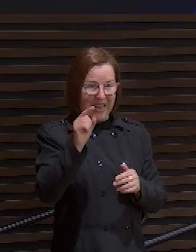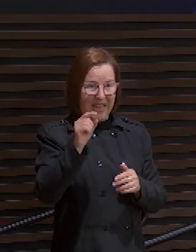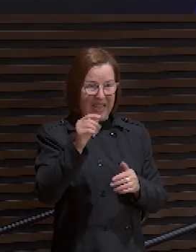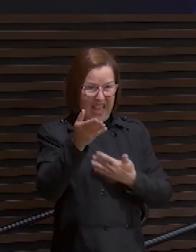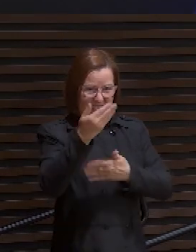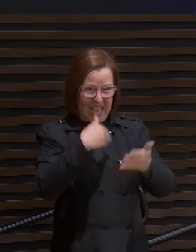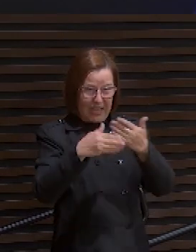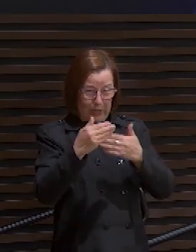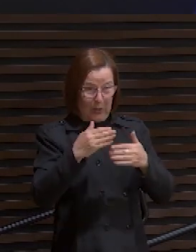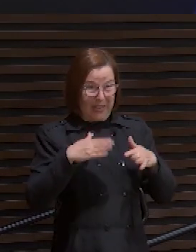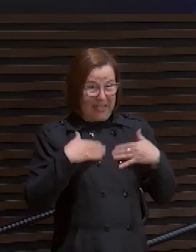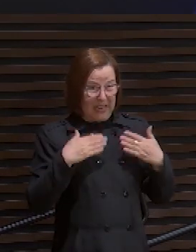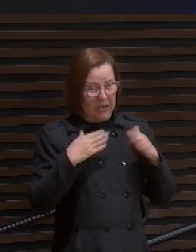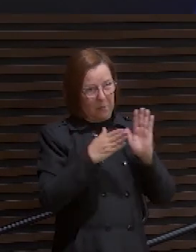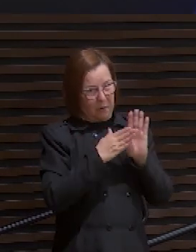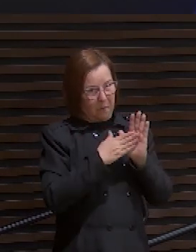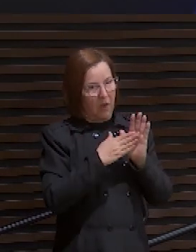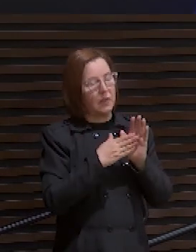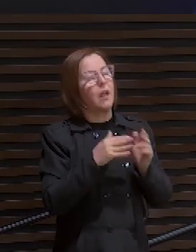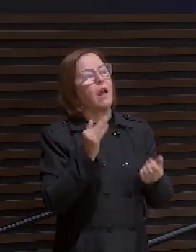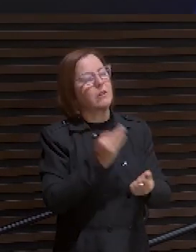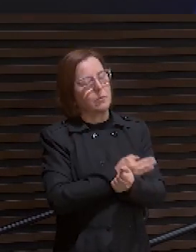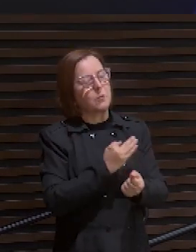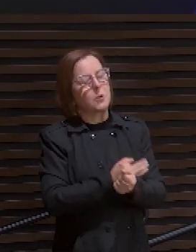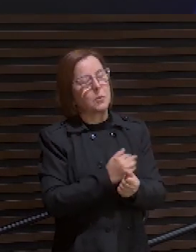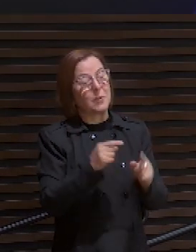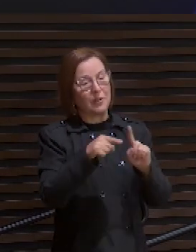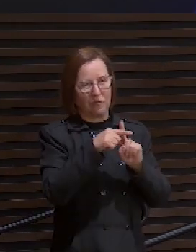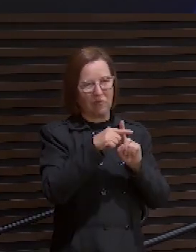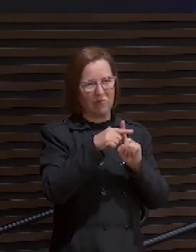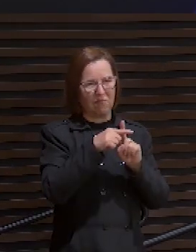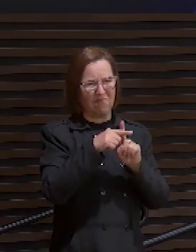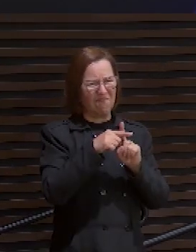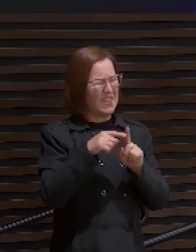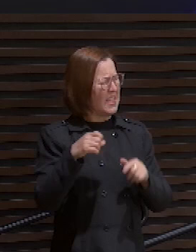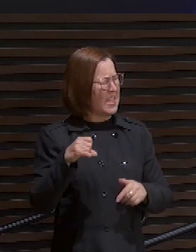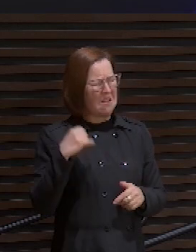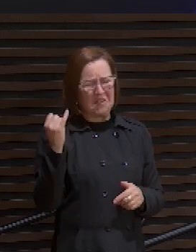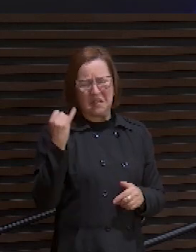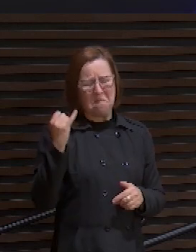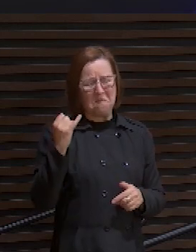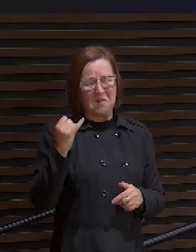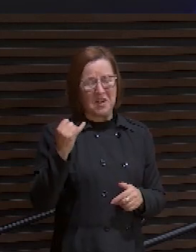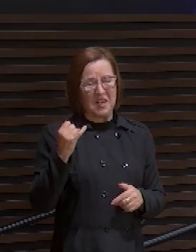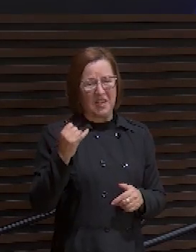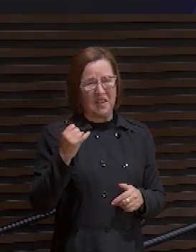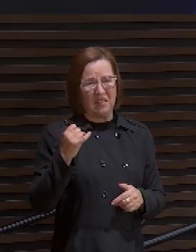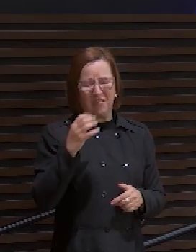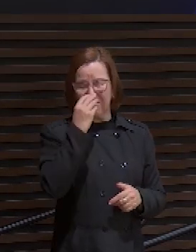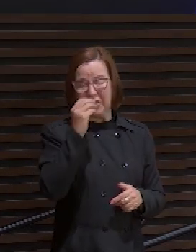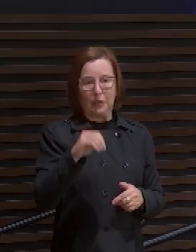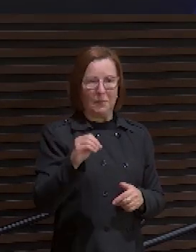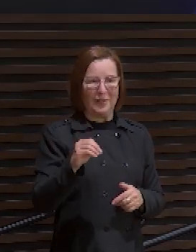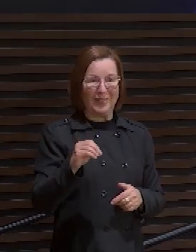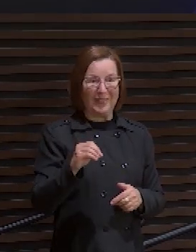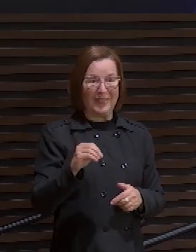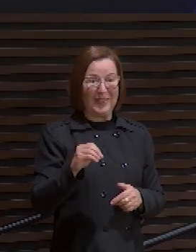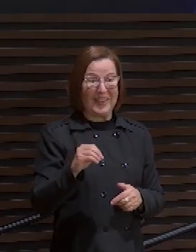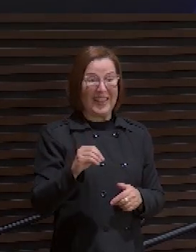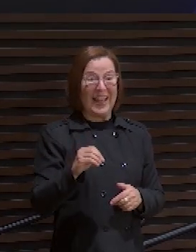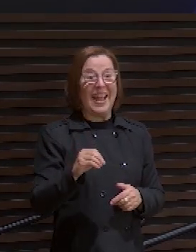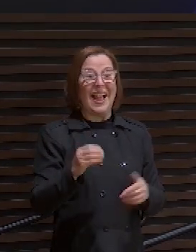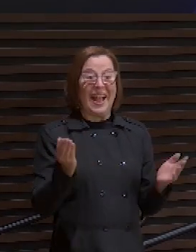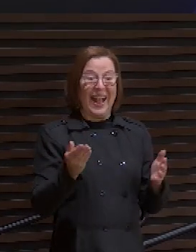cruz, não fazendo caso da ignomínia, e está sentado